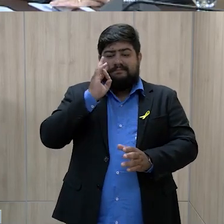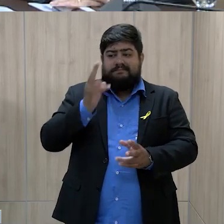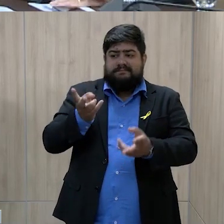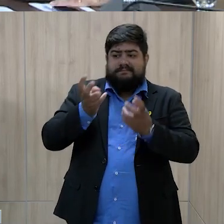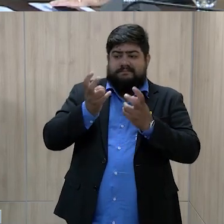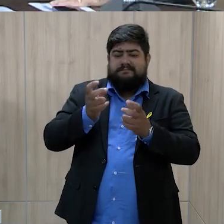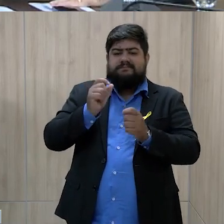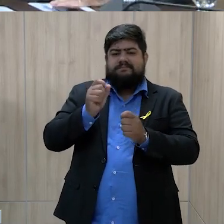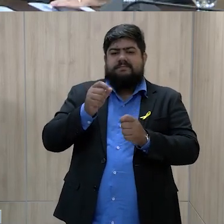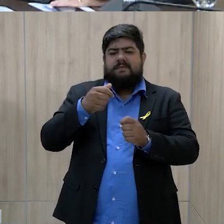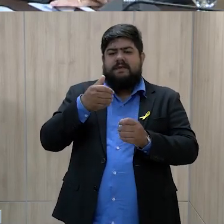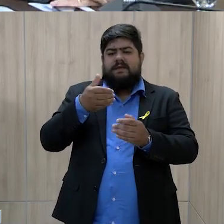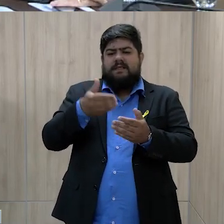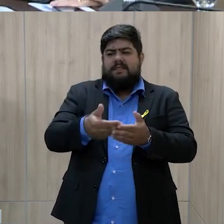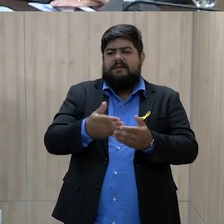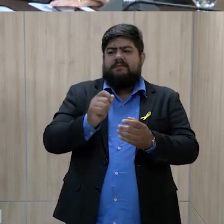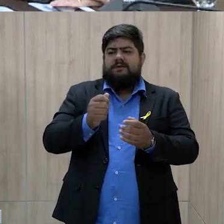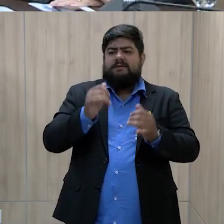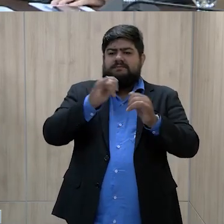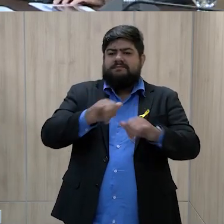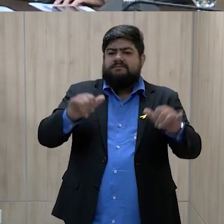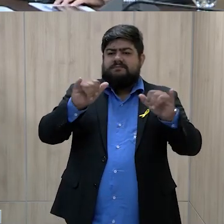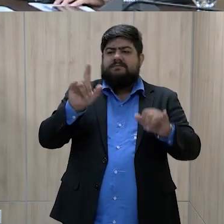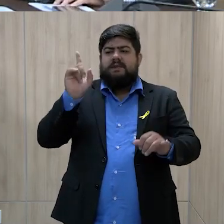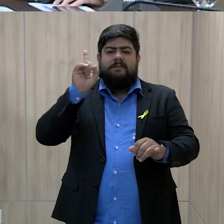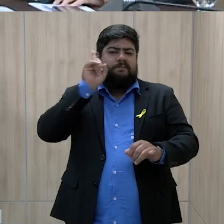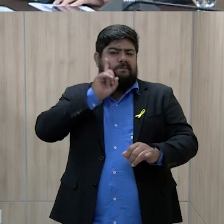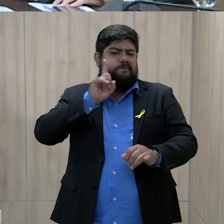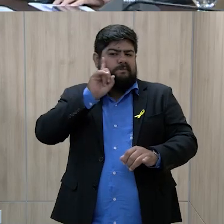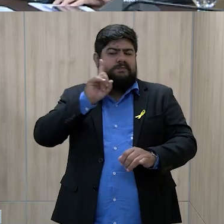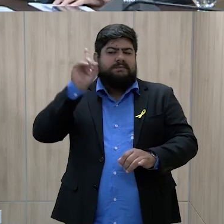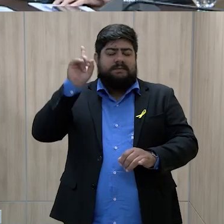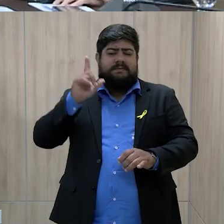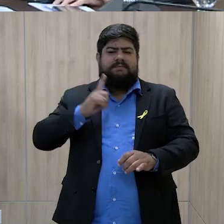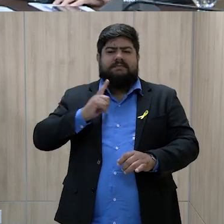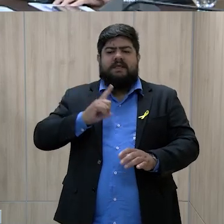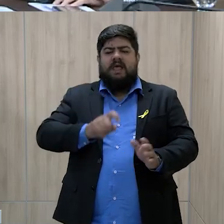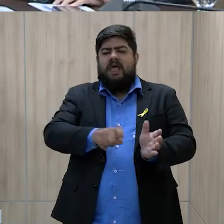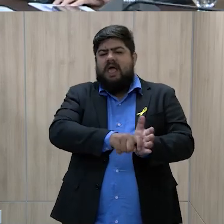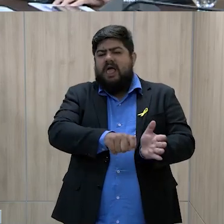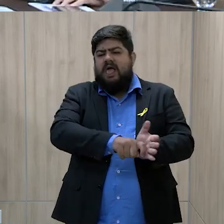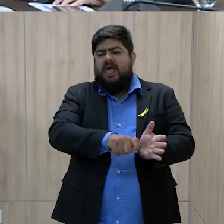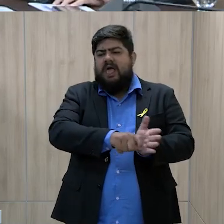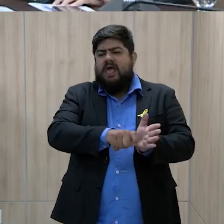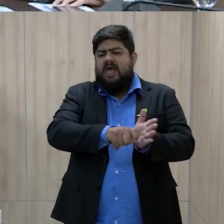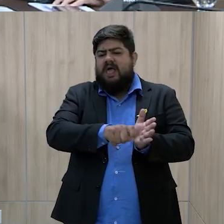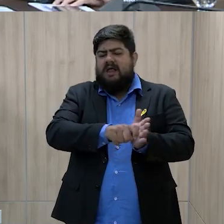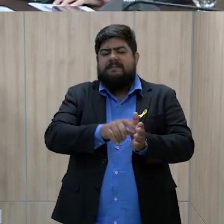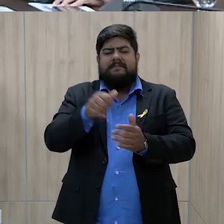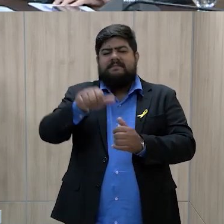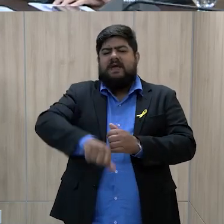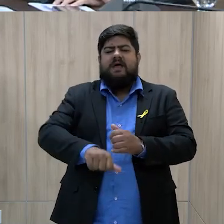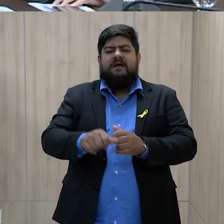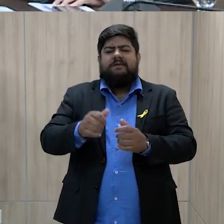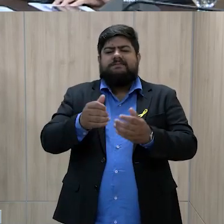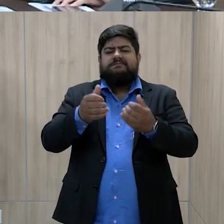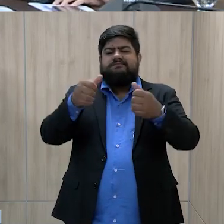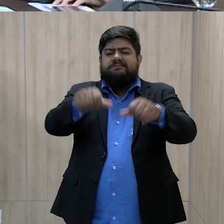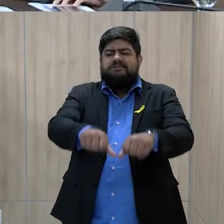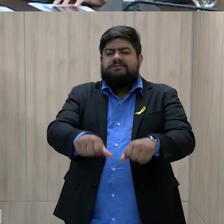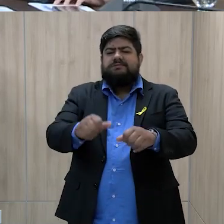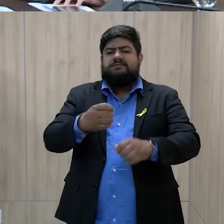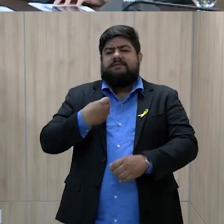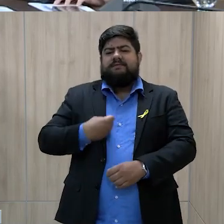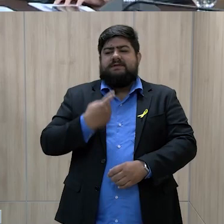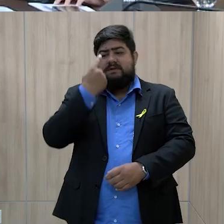saúde né se você observar ultimamente as notícias nos Estados Unidos né drogas com poder aí de